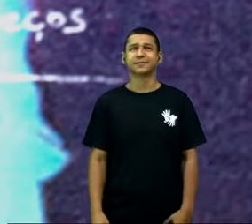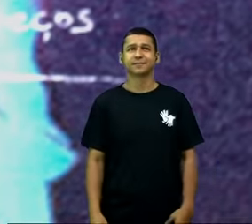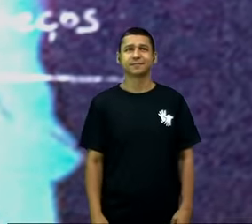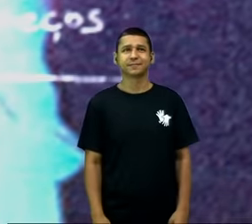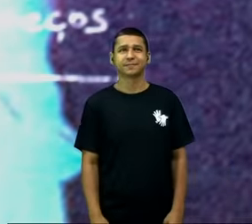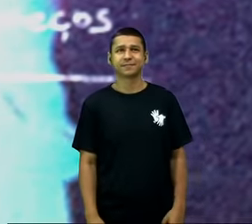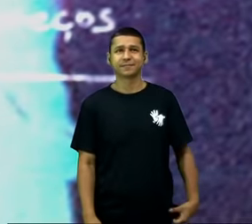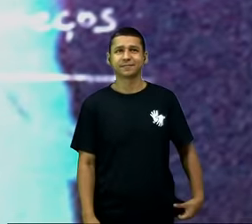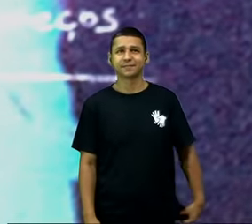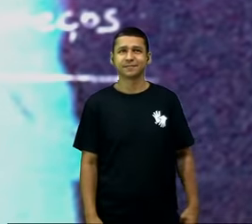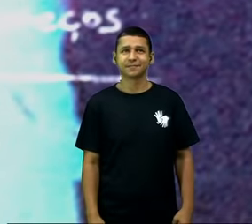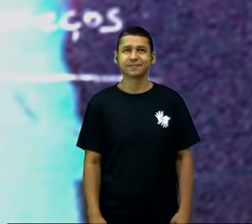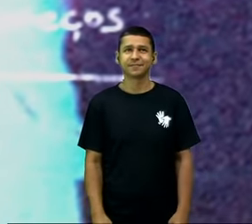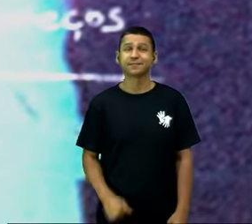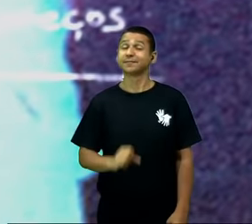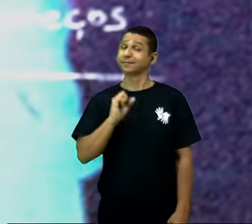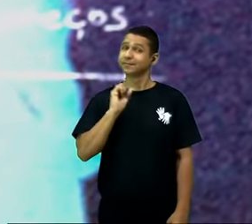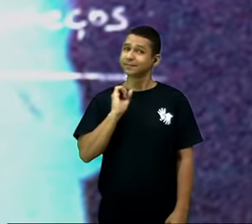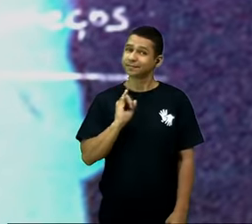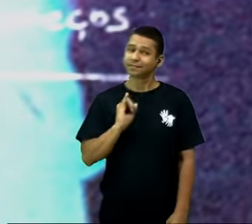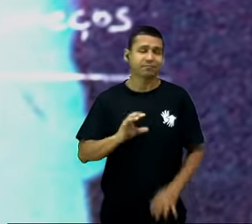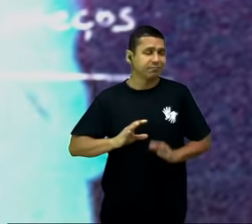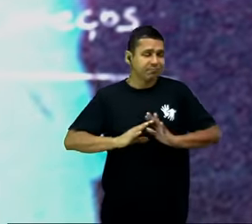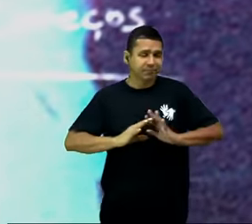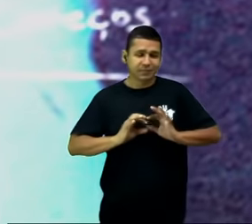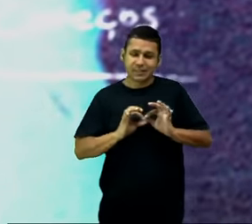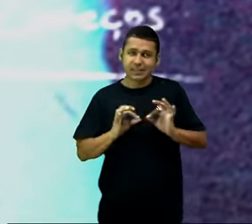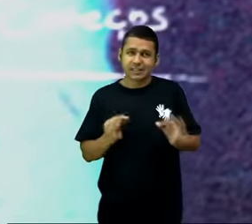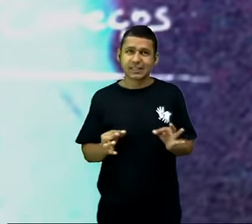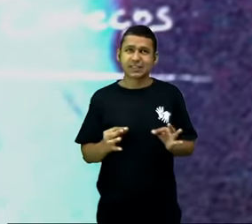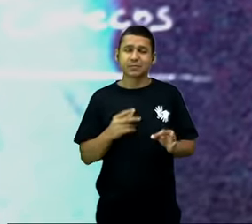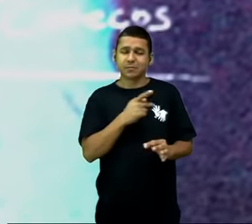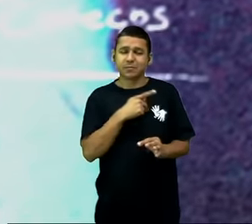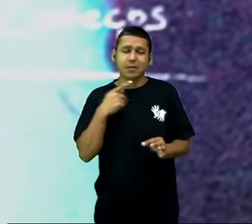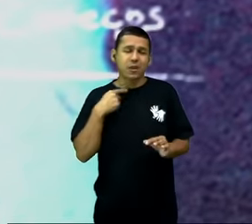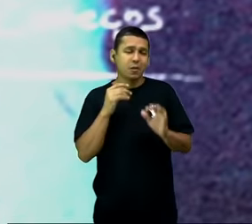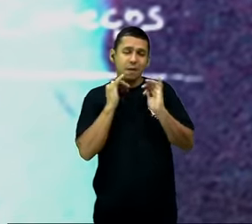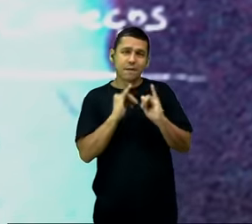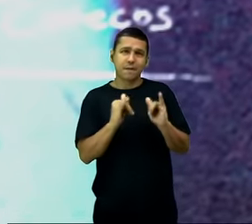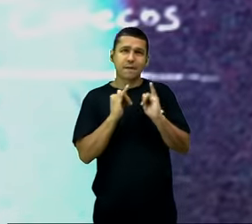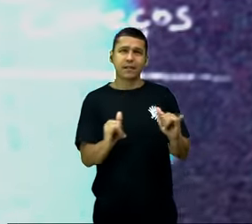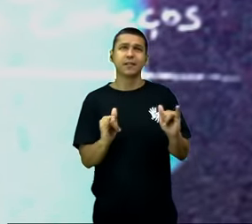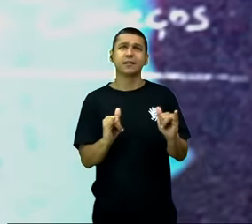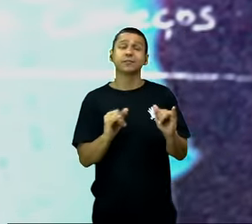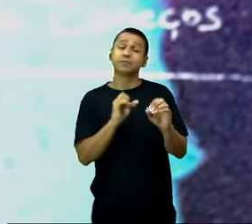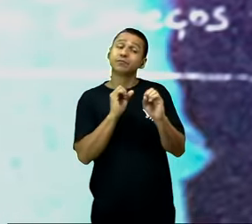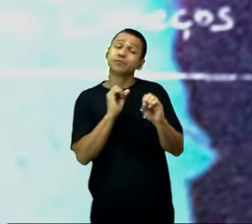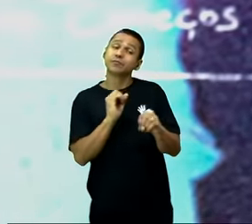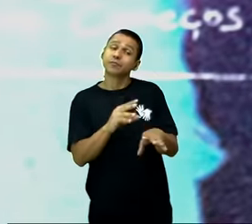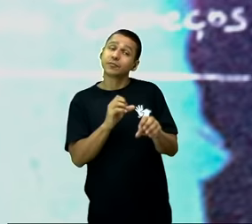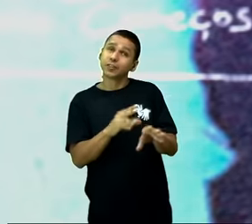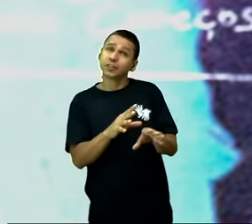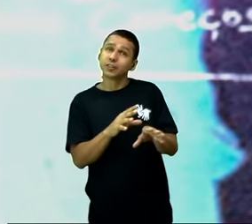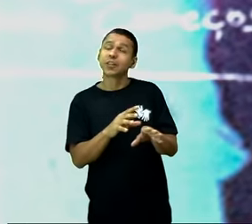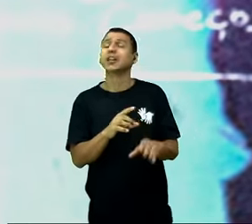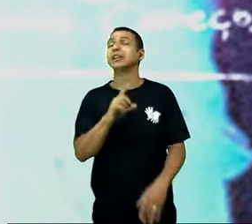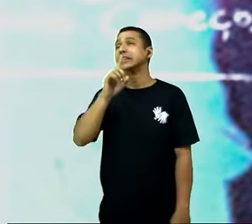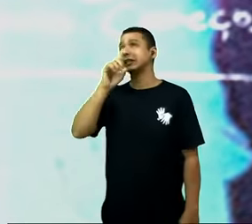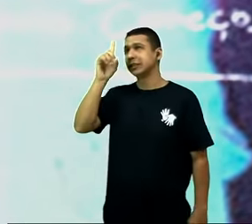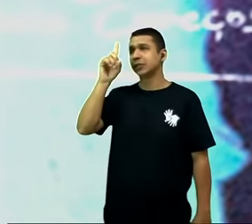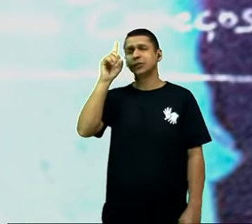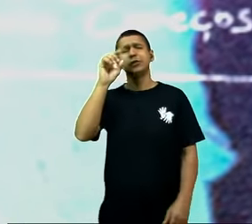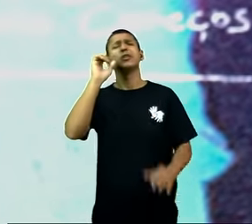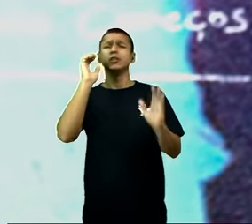Vou te falar, de fé, simples, rasgado, pastor te falando, te dando a dica linda pra você entender. Deus já te pediu alguma coisa